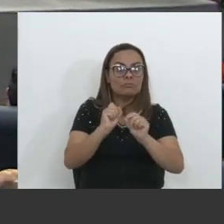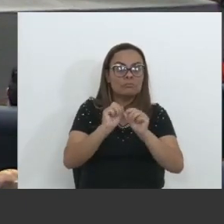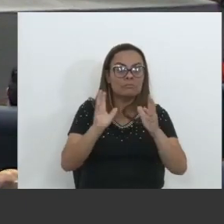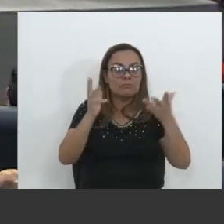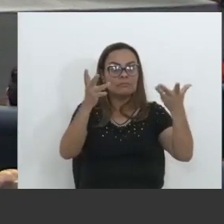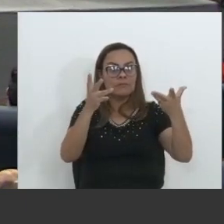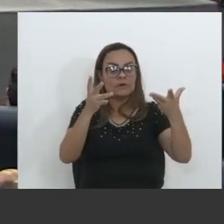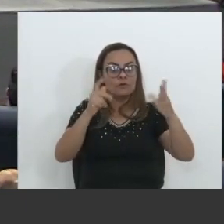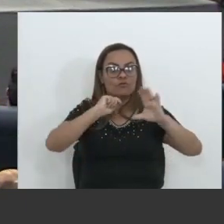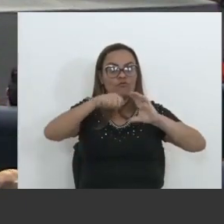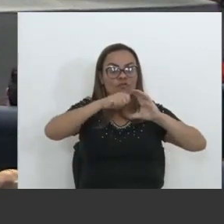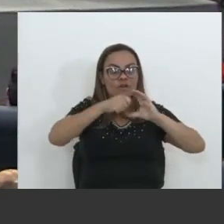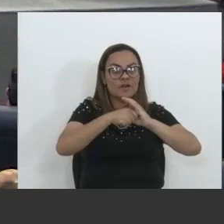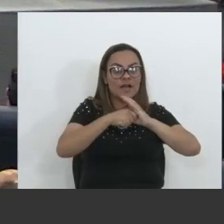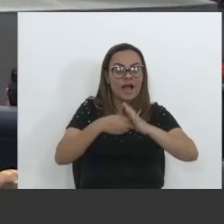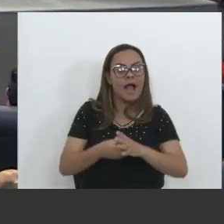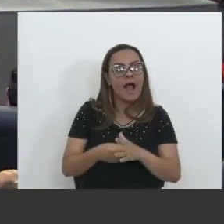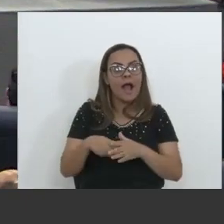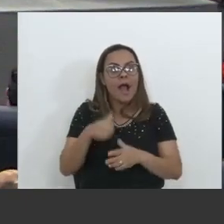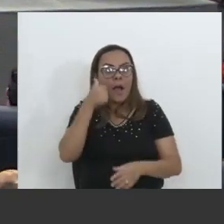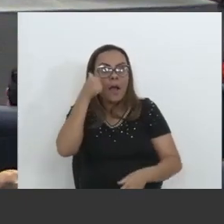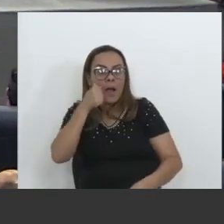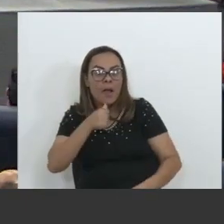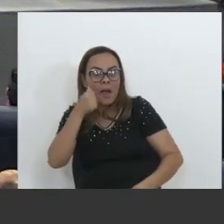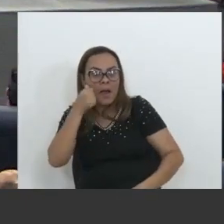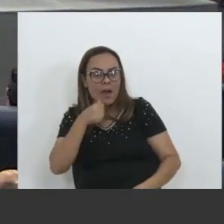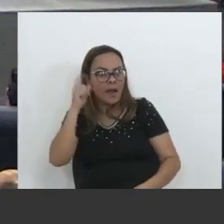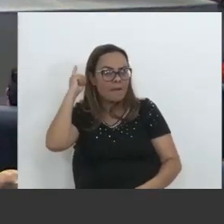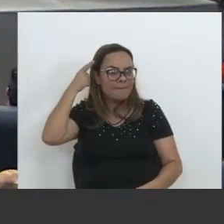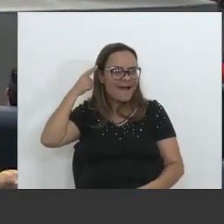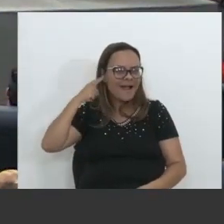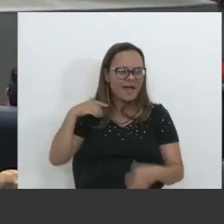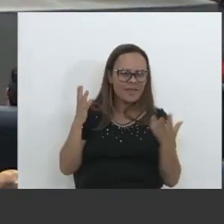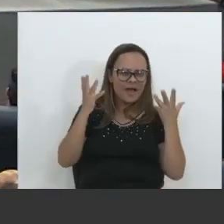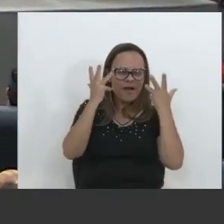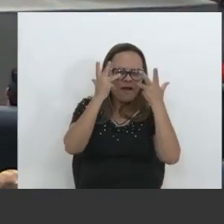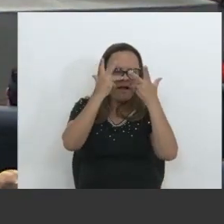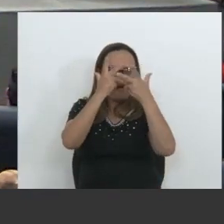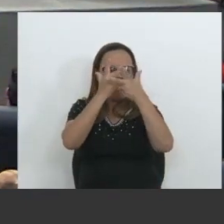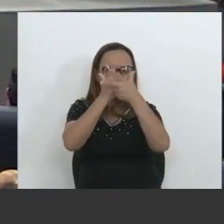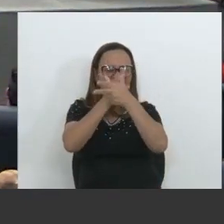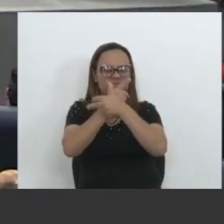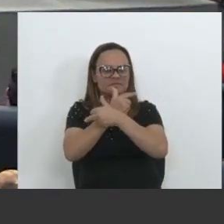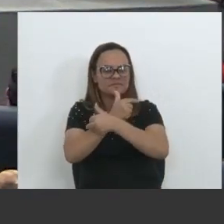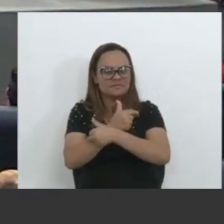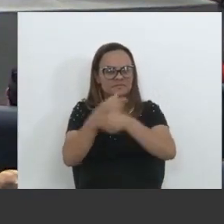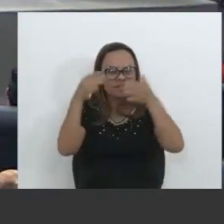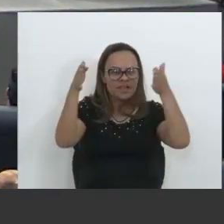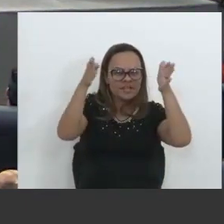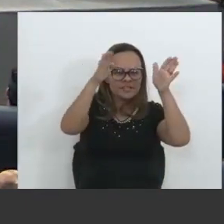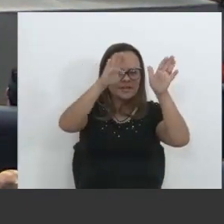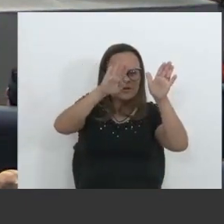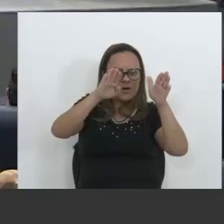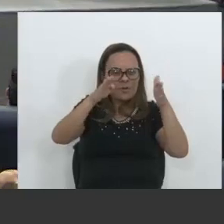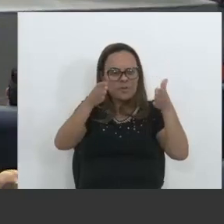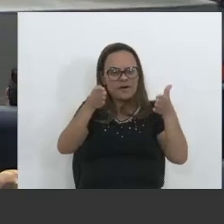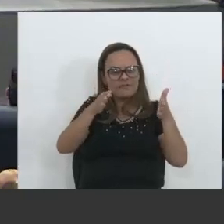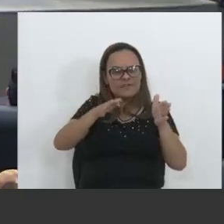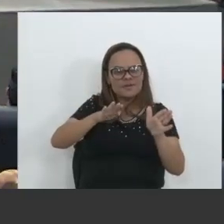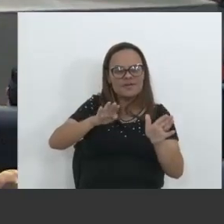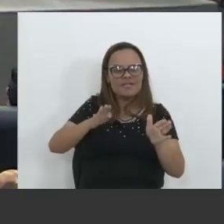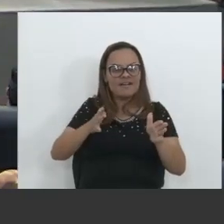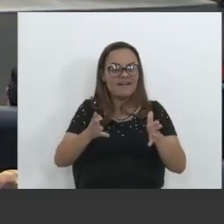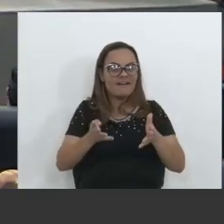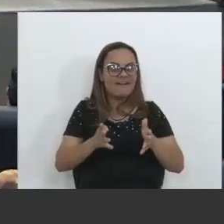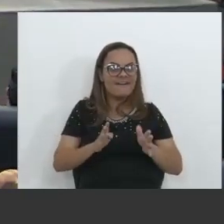gravar essa seus cabel é da H seu Corão